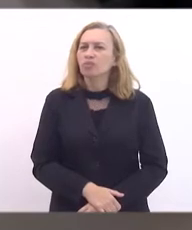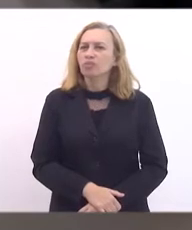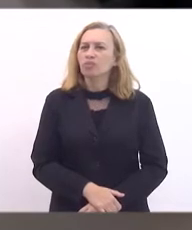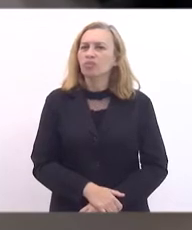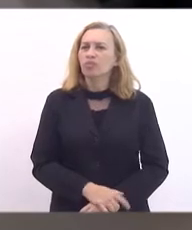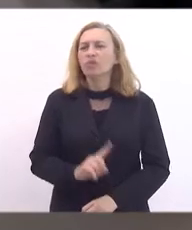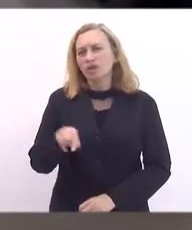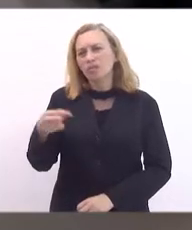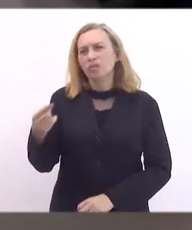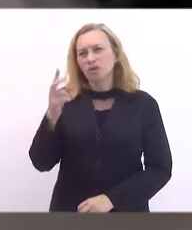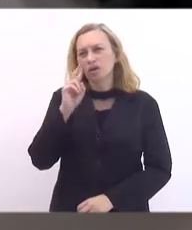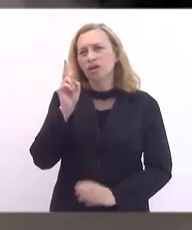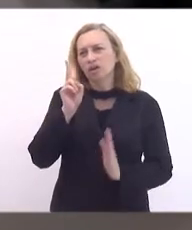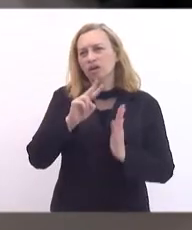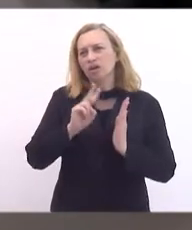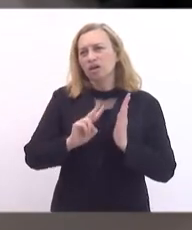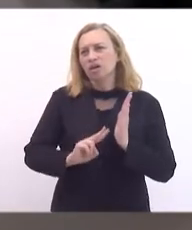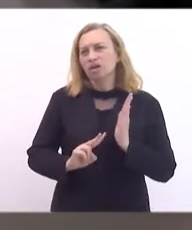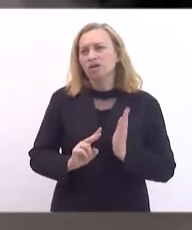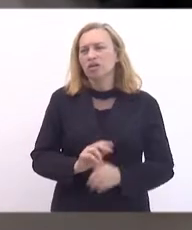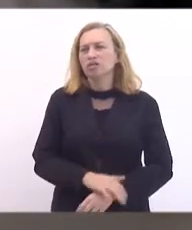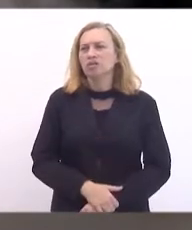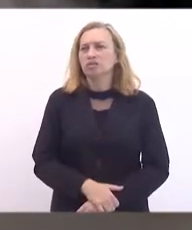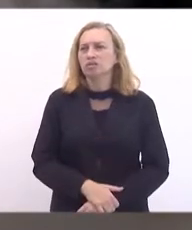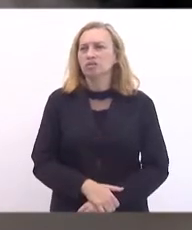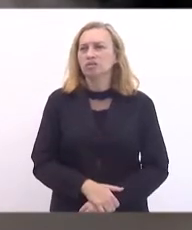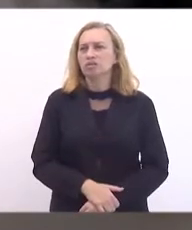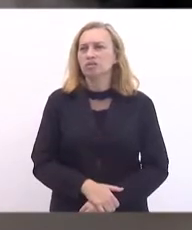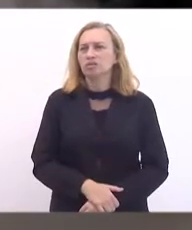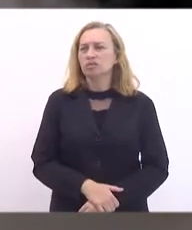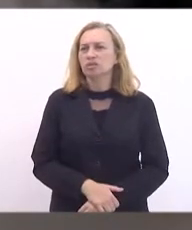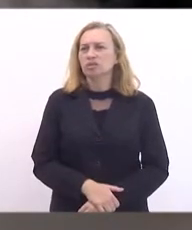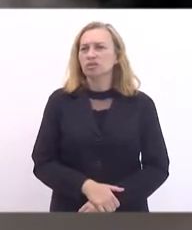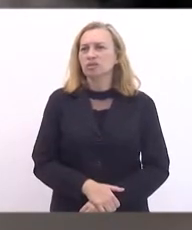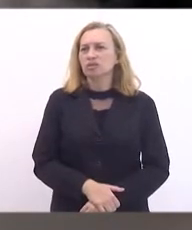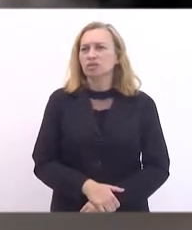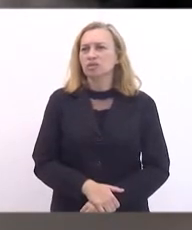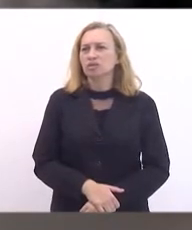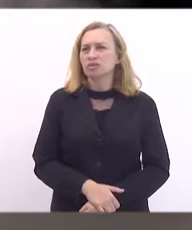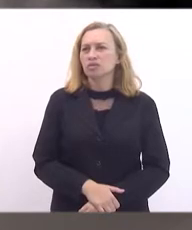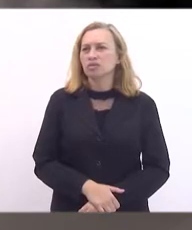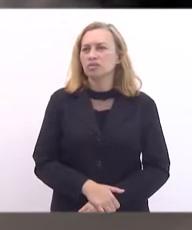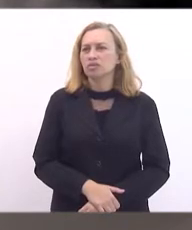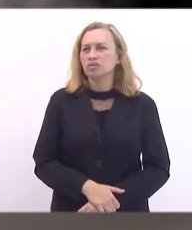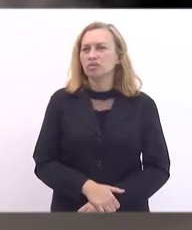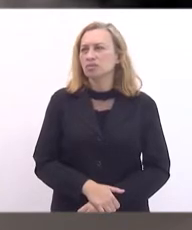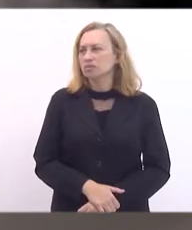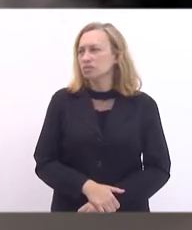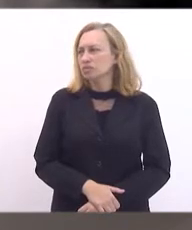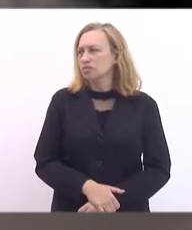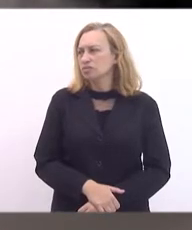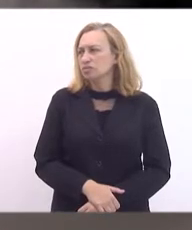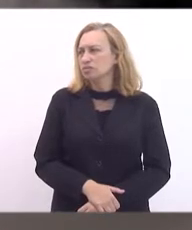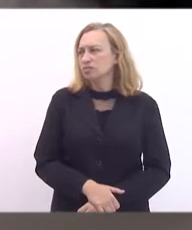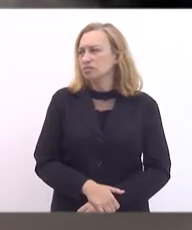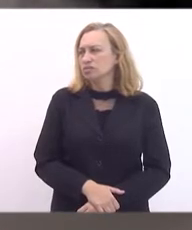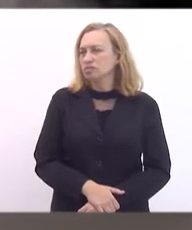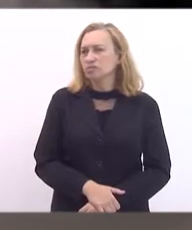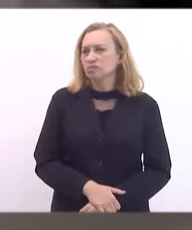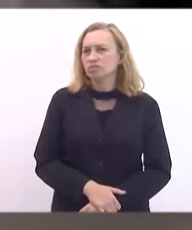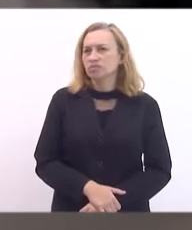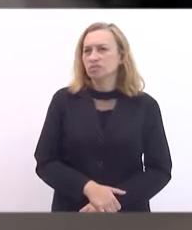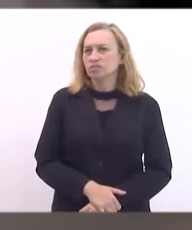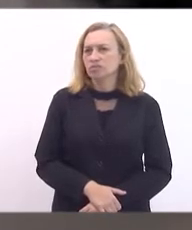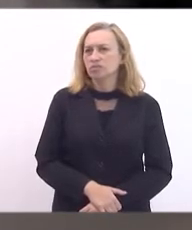e depois dele eu só eu só levantei criança para mim a questão central comentário também tá na nossa presentão pode deixar pode deixar que ligado eu